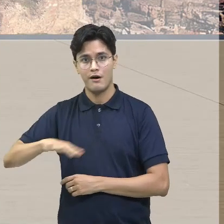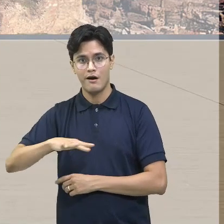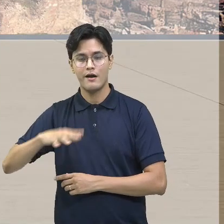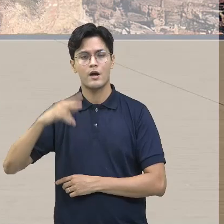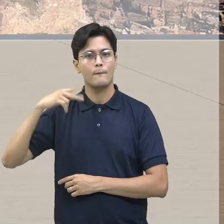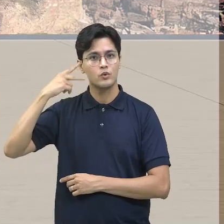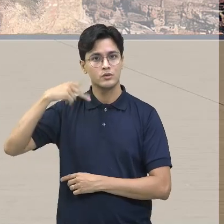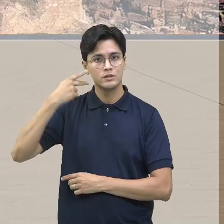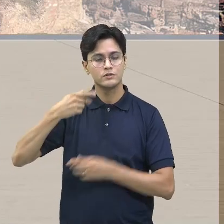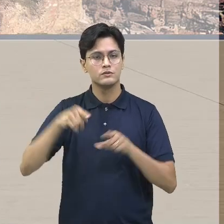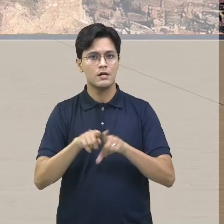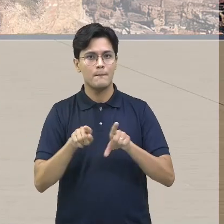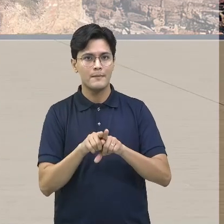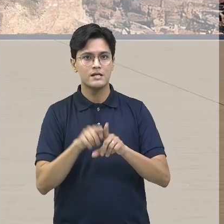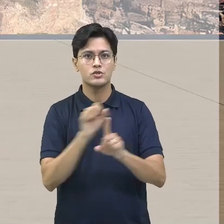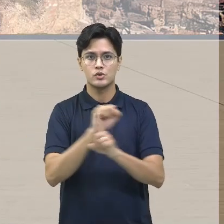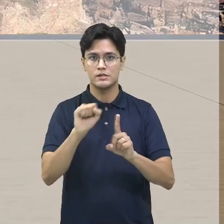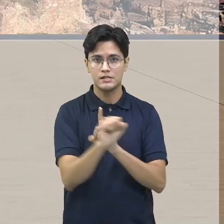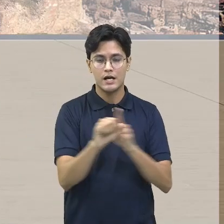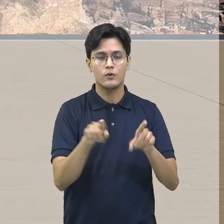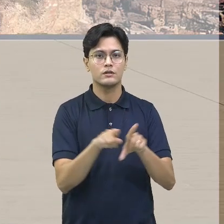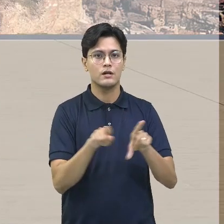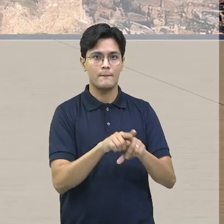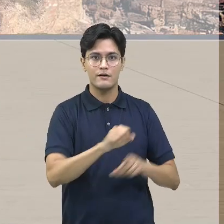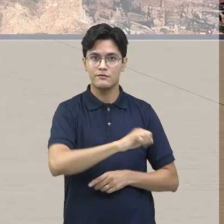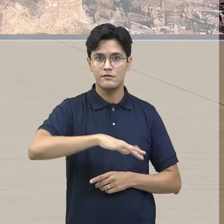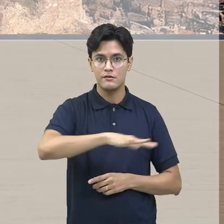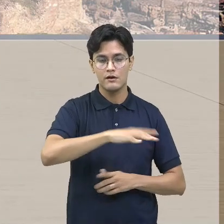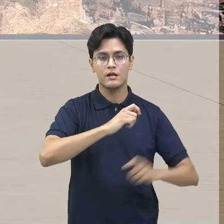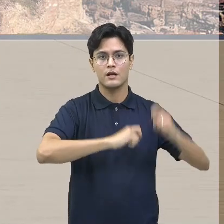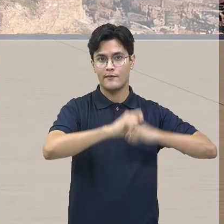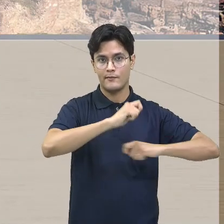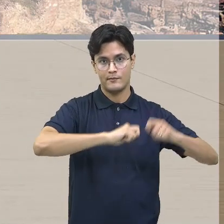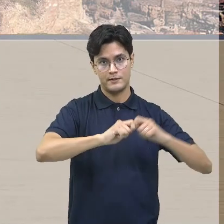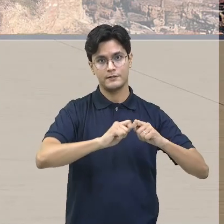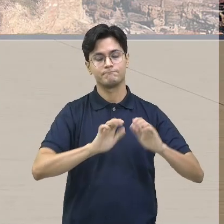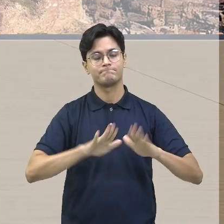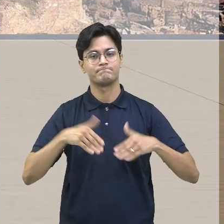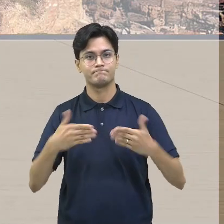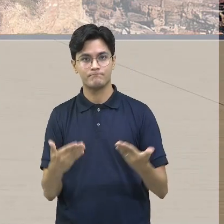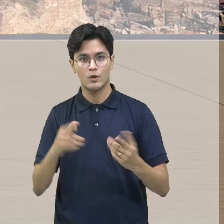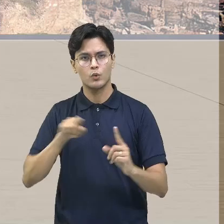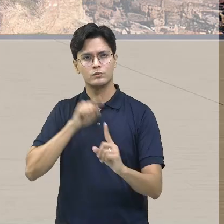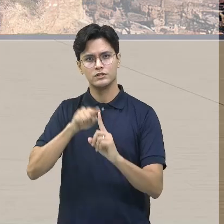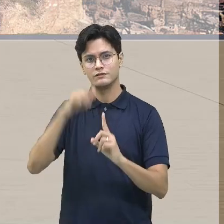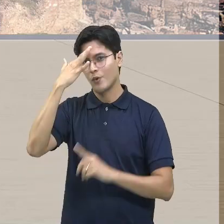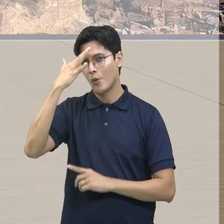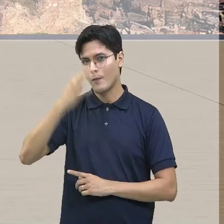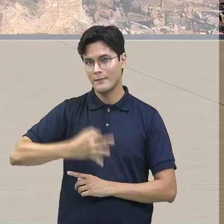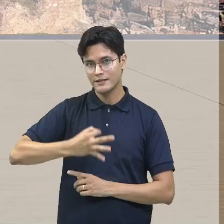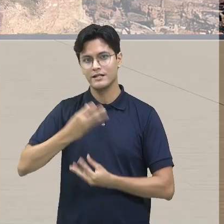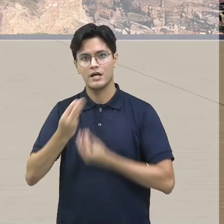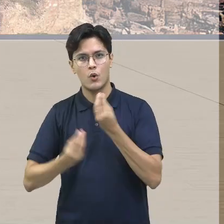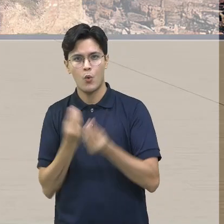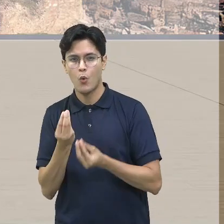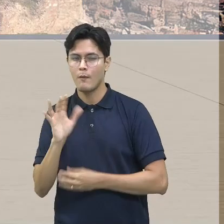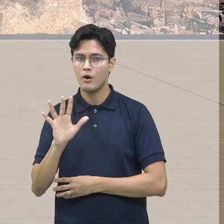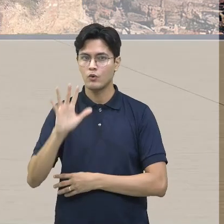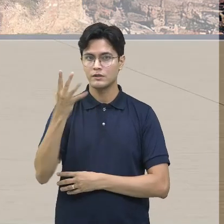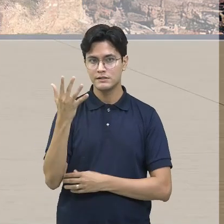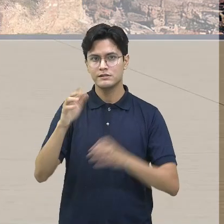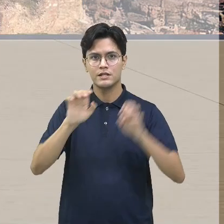e econômico. E para compreender essa relação de fragmentação e